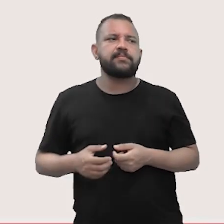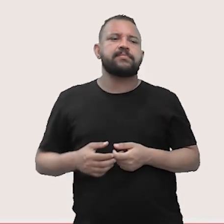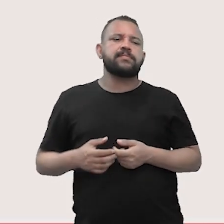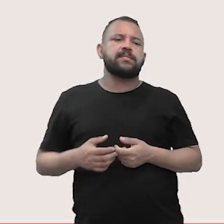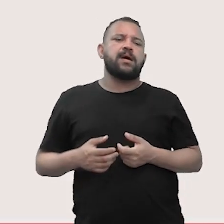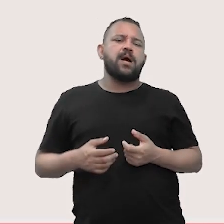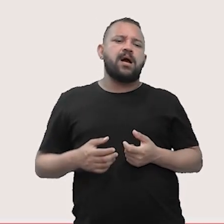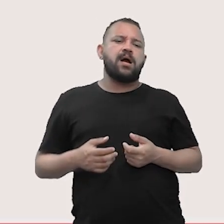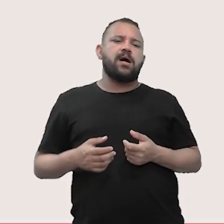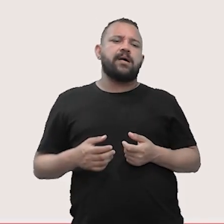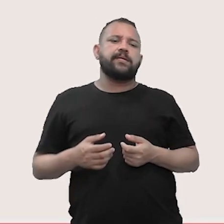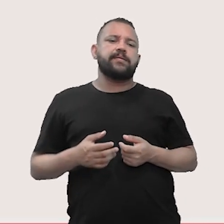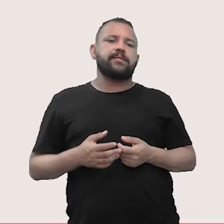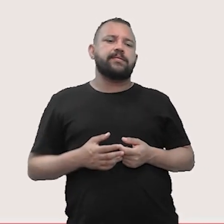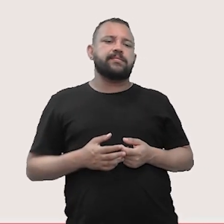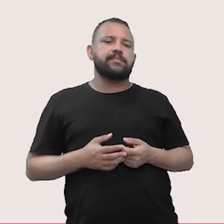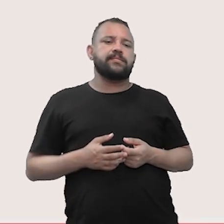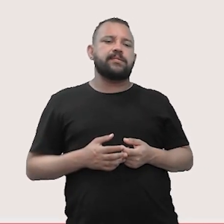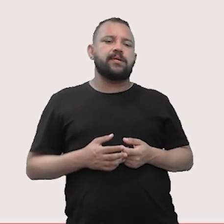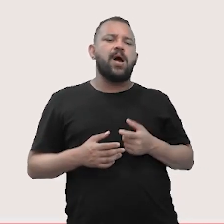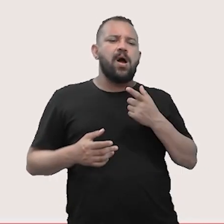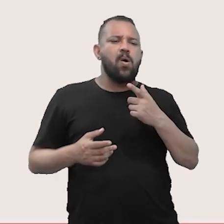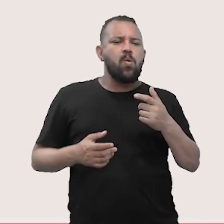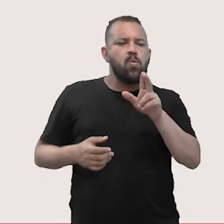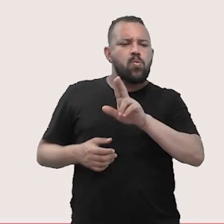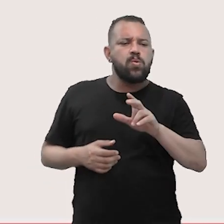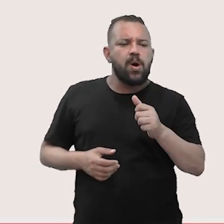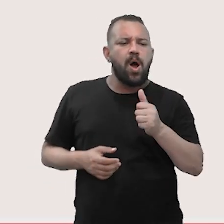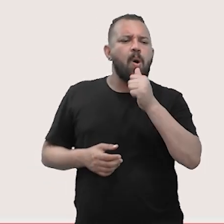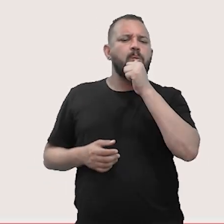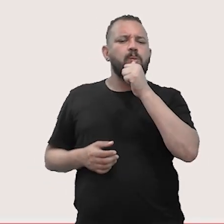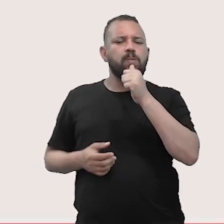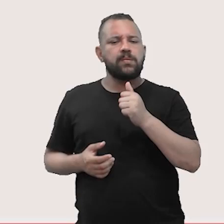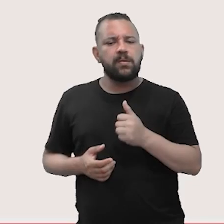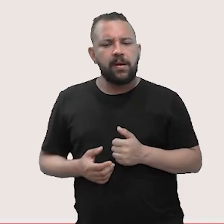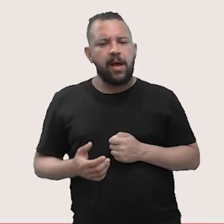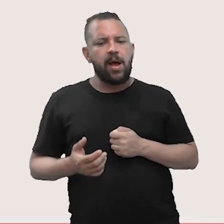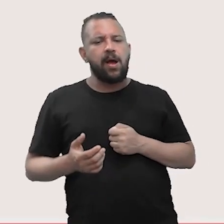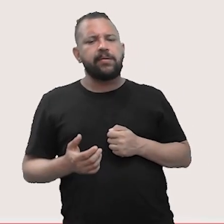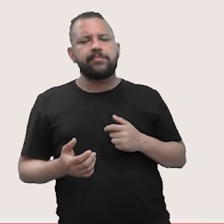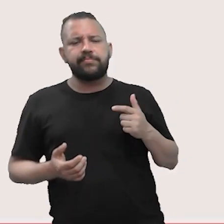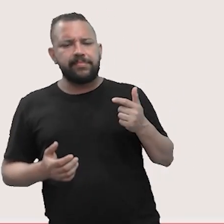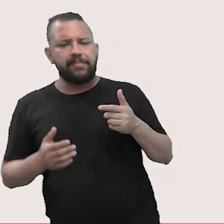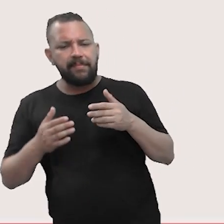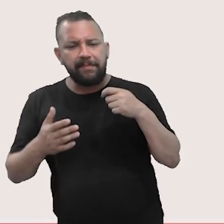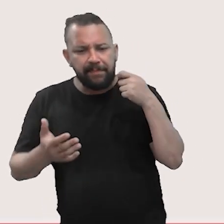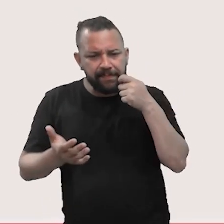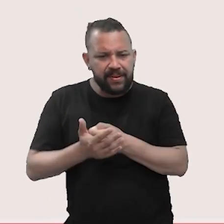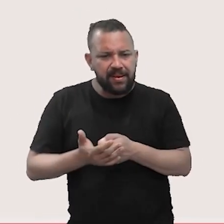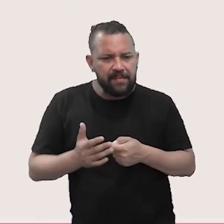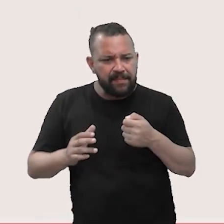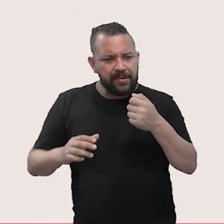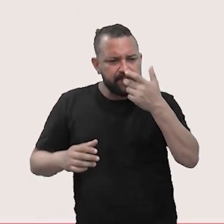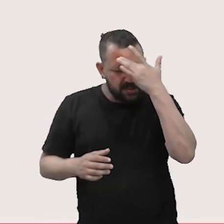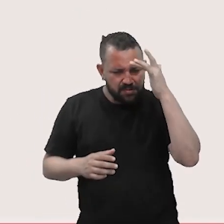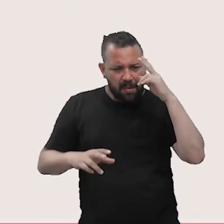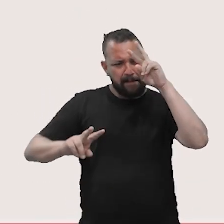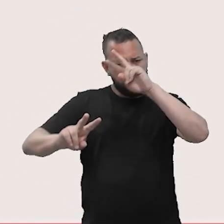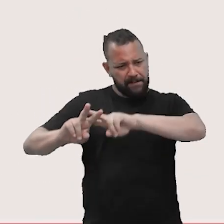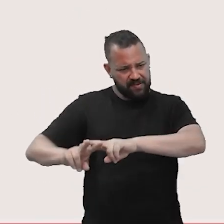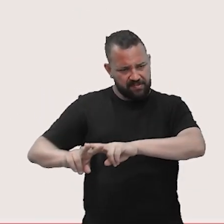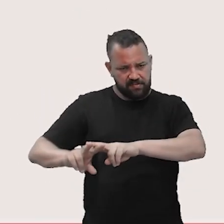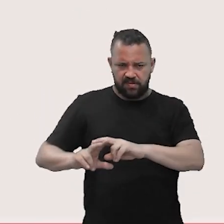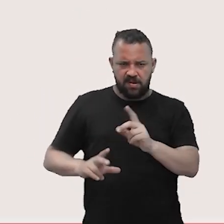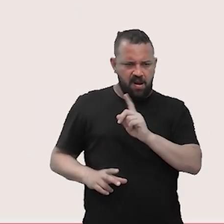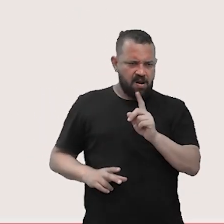envolvidos. Vê. A questão da necessidade de punição, não houve essa questão. O propósito não foi esse,